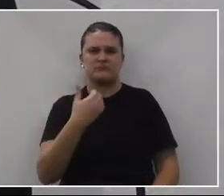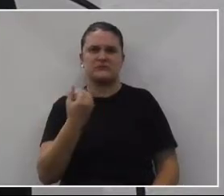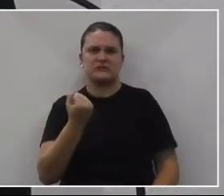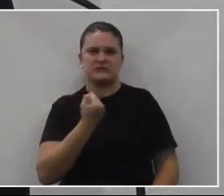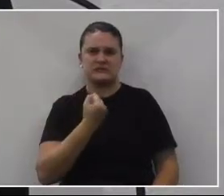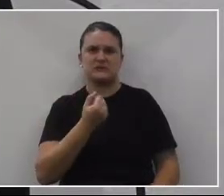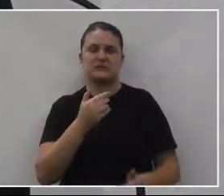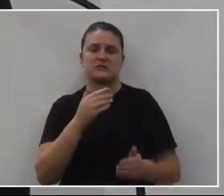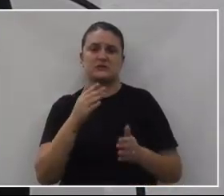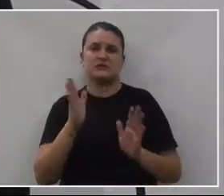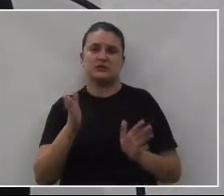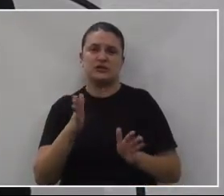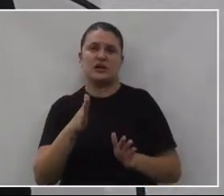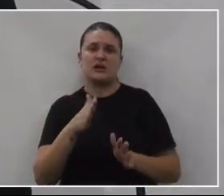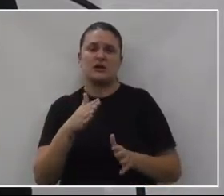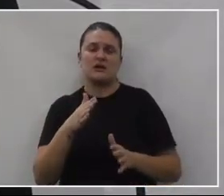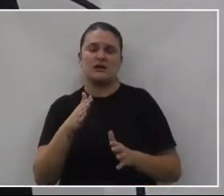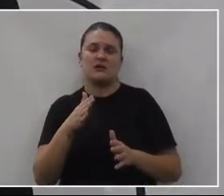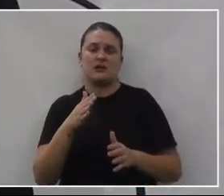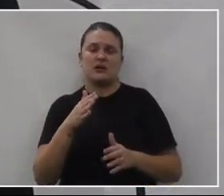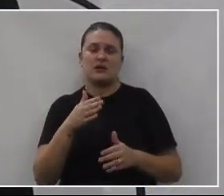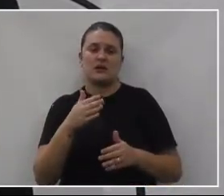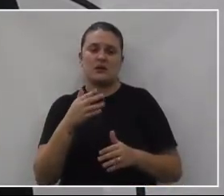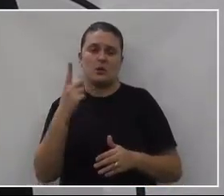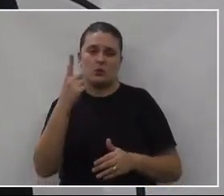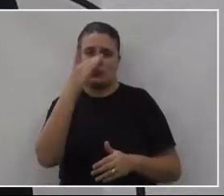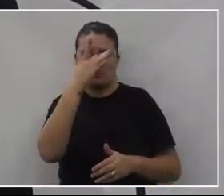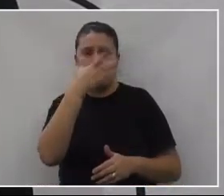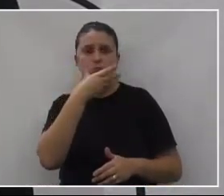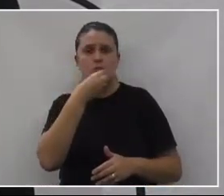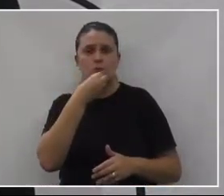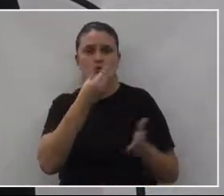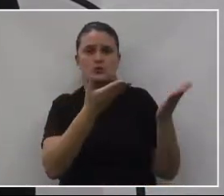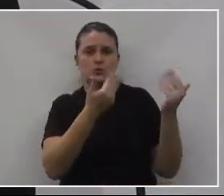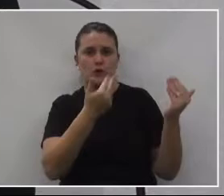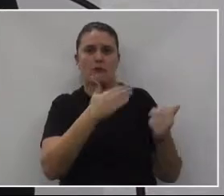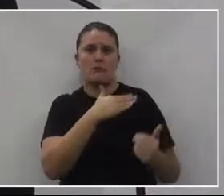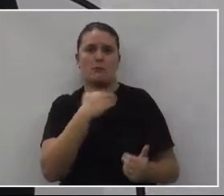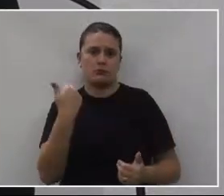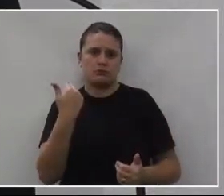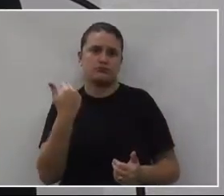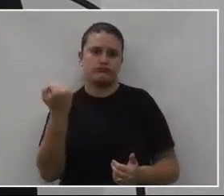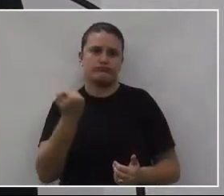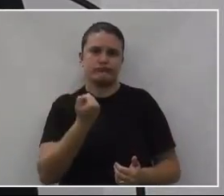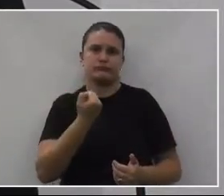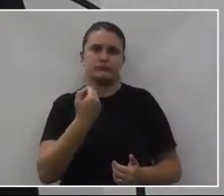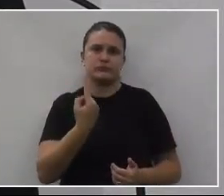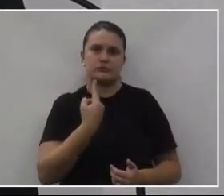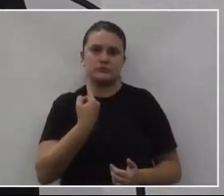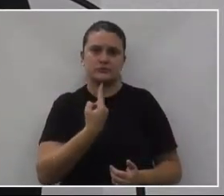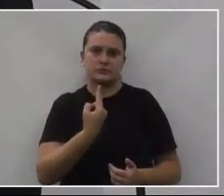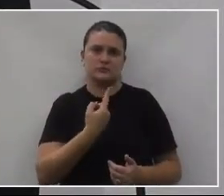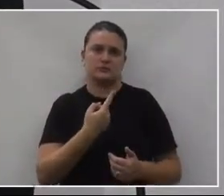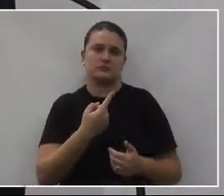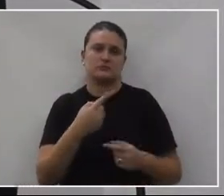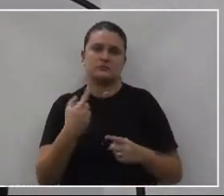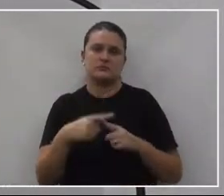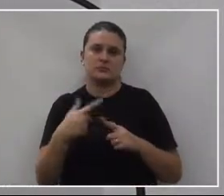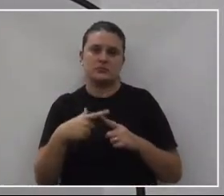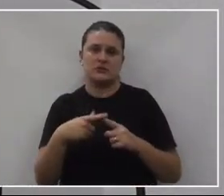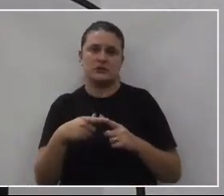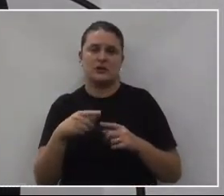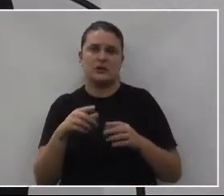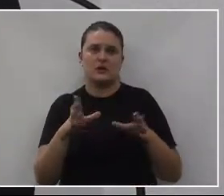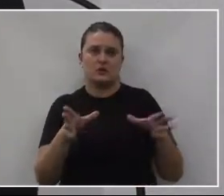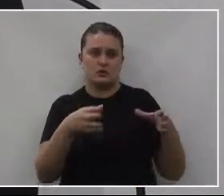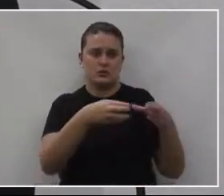um menino união vitoriense nesse primeiro semestre que se suicidou aqui na cidade. Esse público nós vamos atender pela Rede de Ajuda,